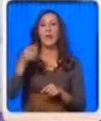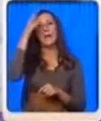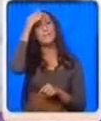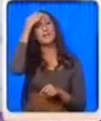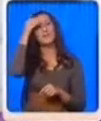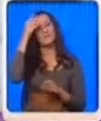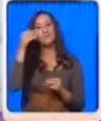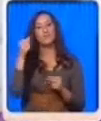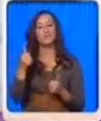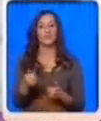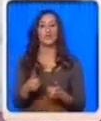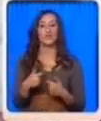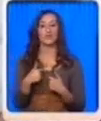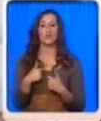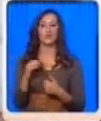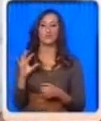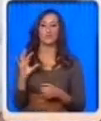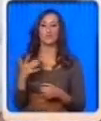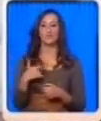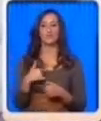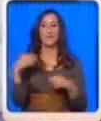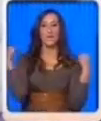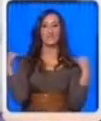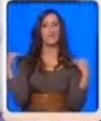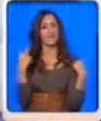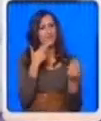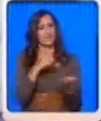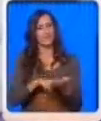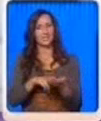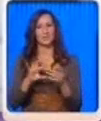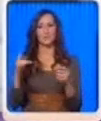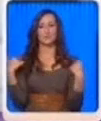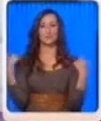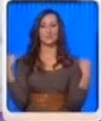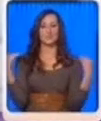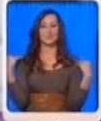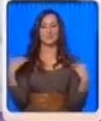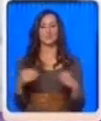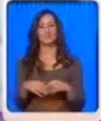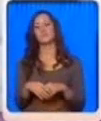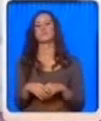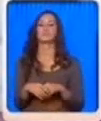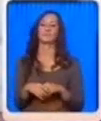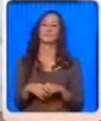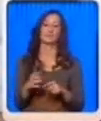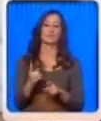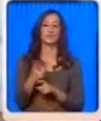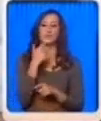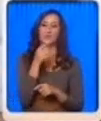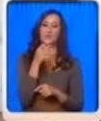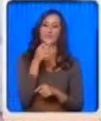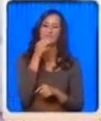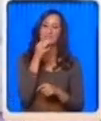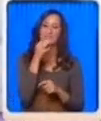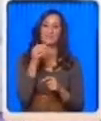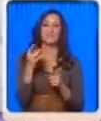aprendizagem. Aliás, eu quando estou no ensaio, é verdade, quando eu estou no ensaio... Vais começar a levar reguadas. É que as coisas já não se podem pôr hoje em